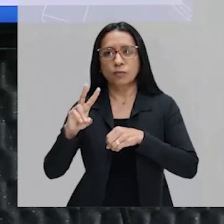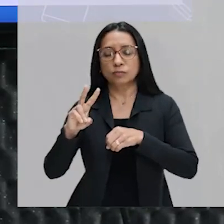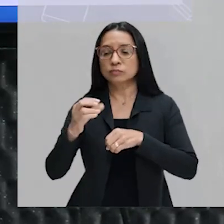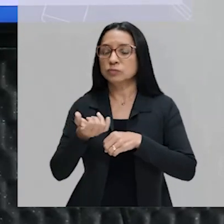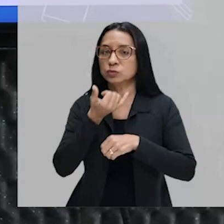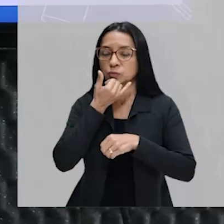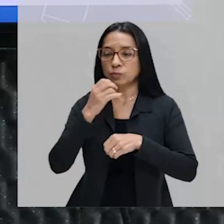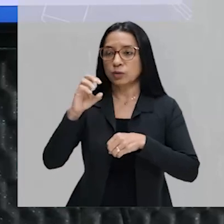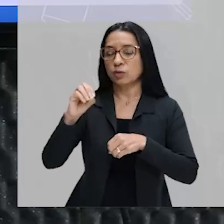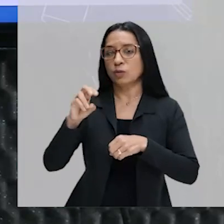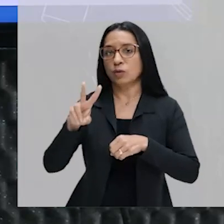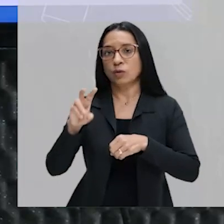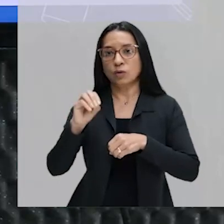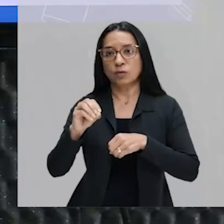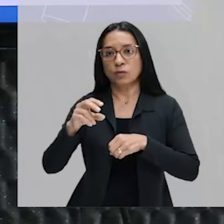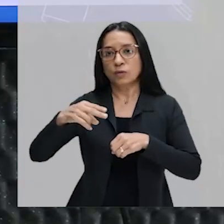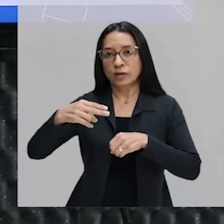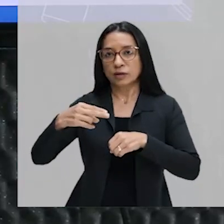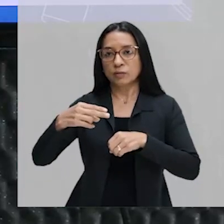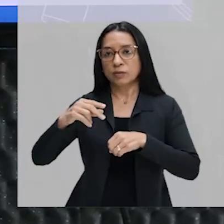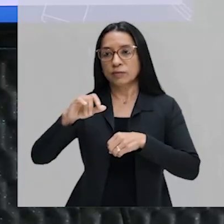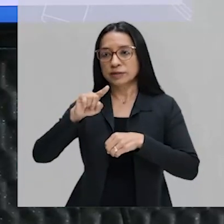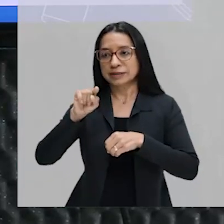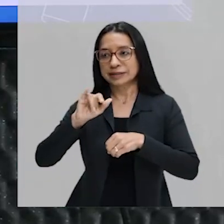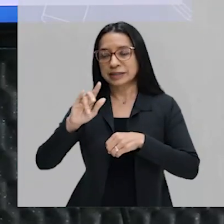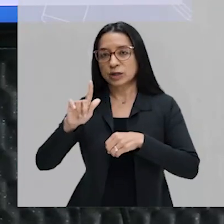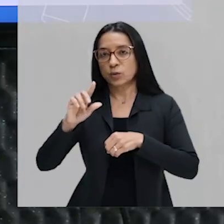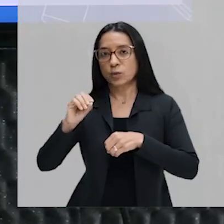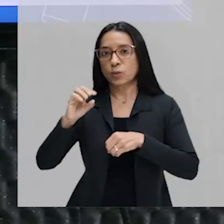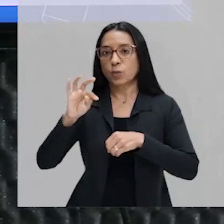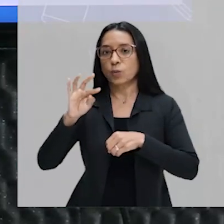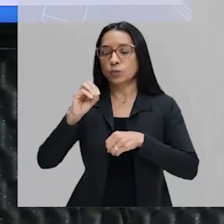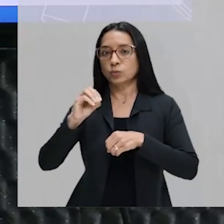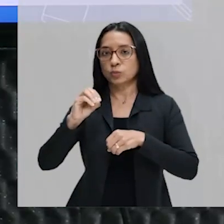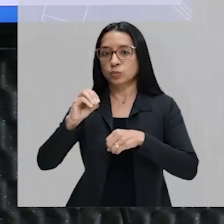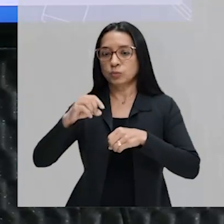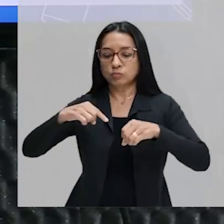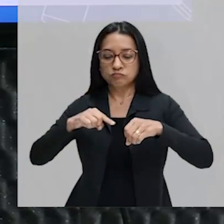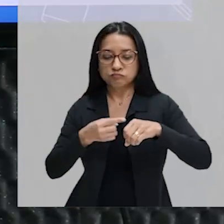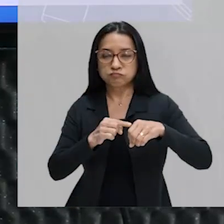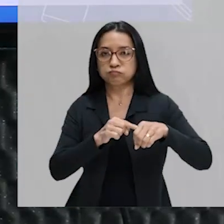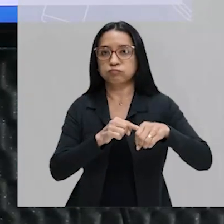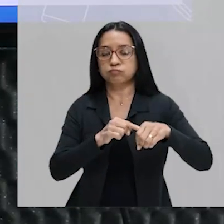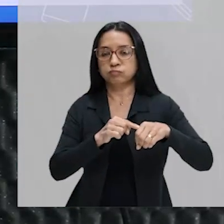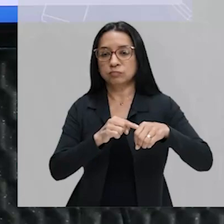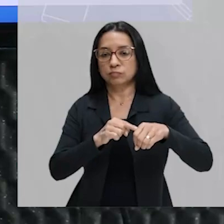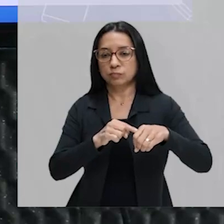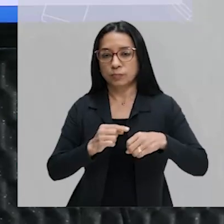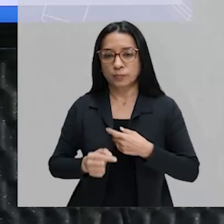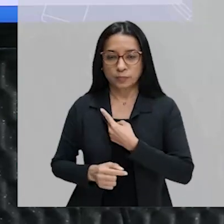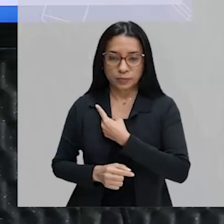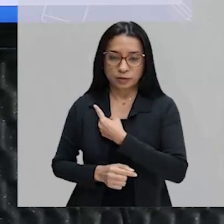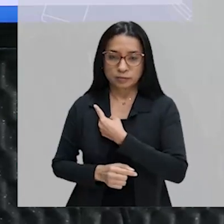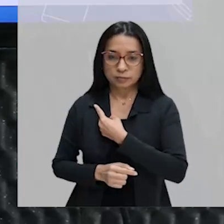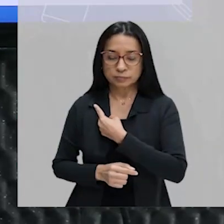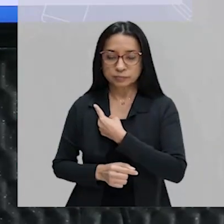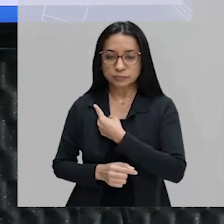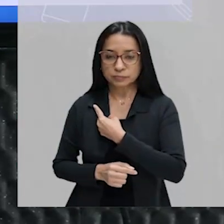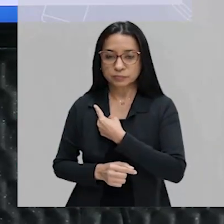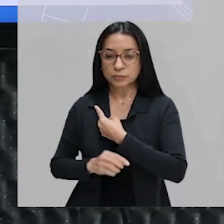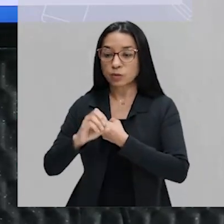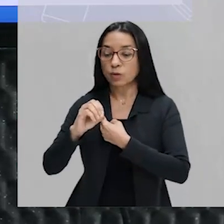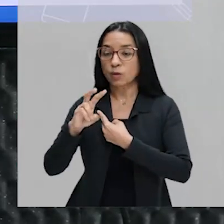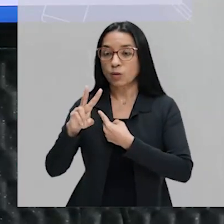O zigoto ou ovo que se desenvolve. Então, o ovo que é produzido é do tipo